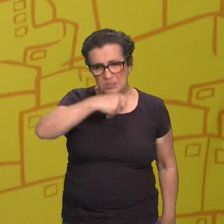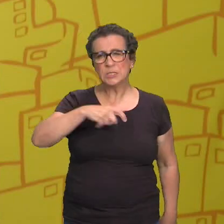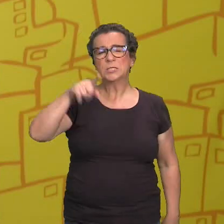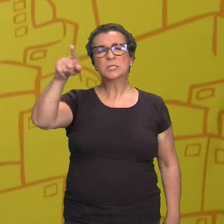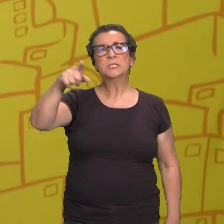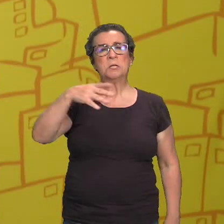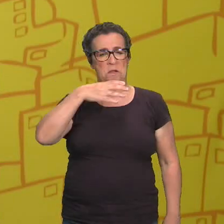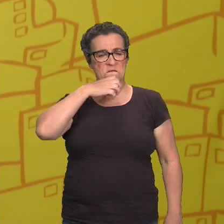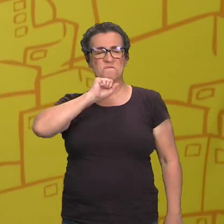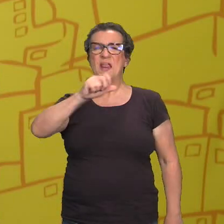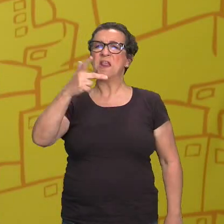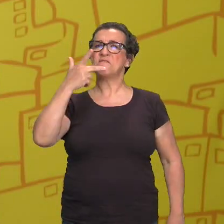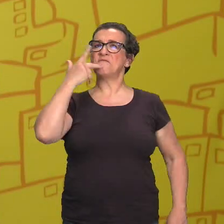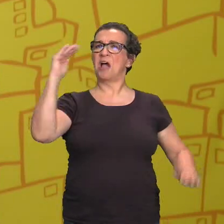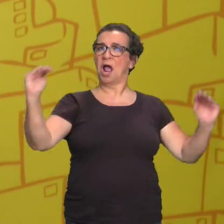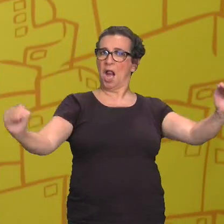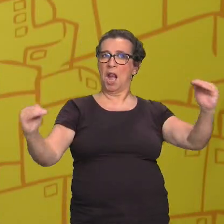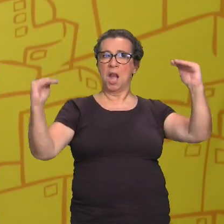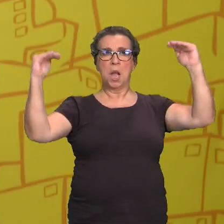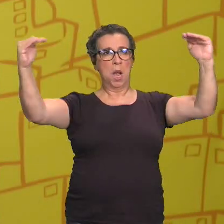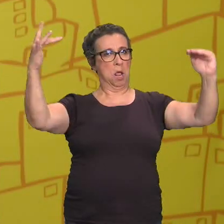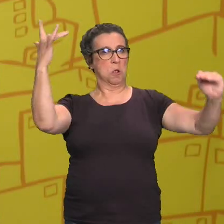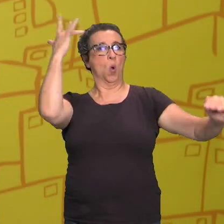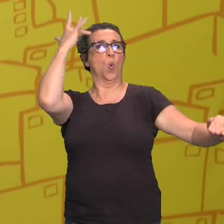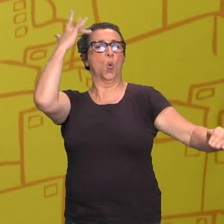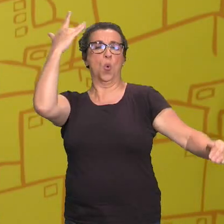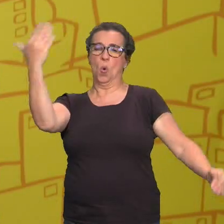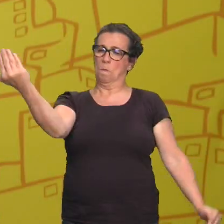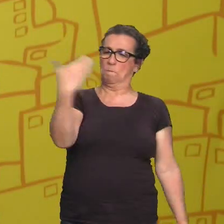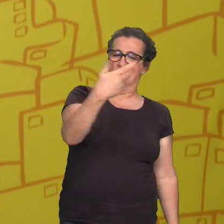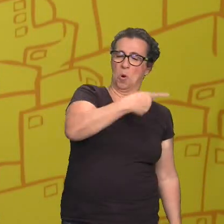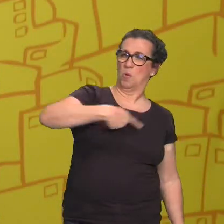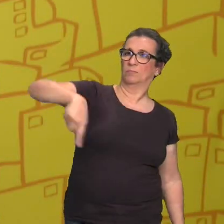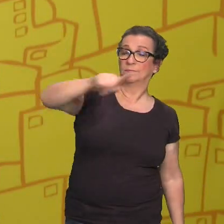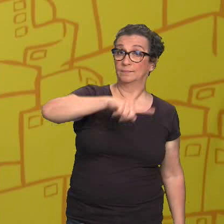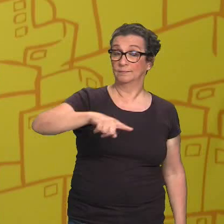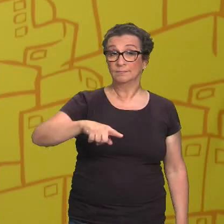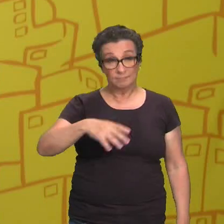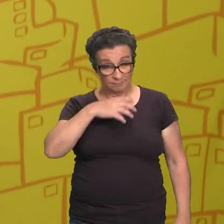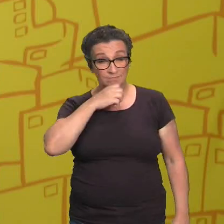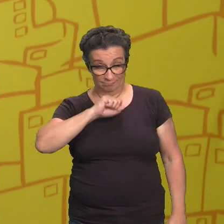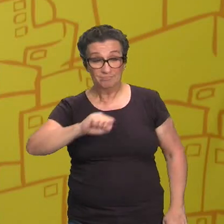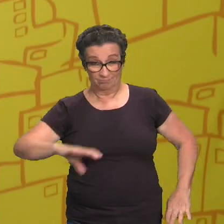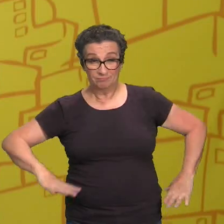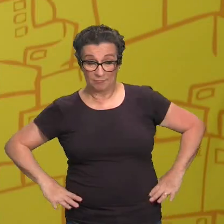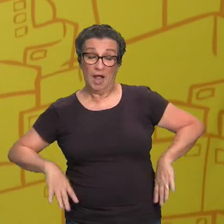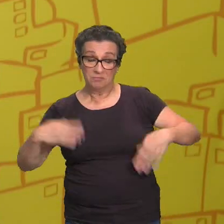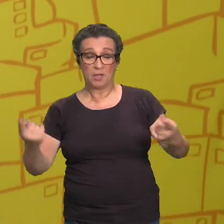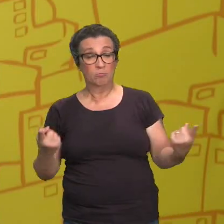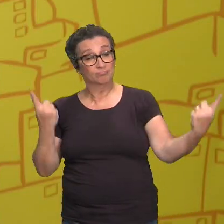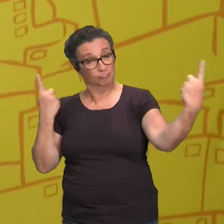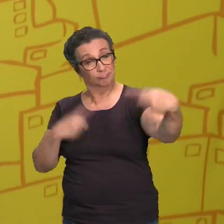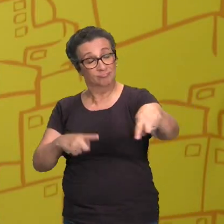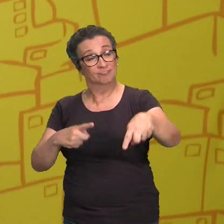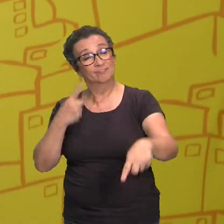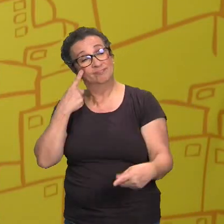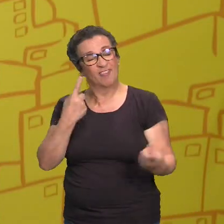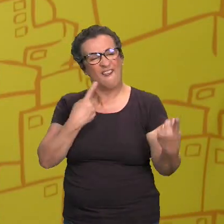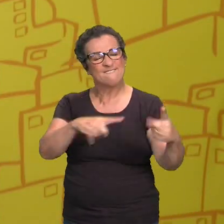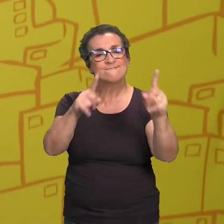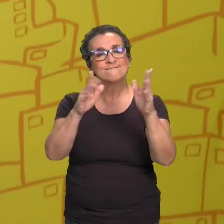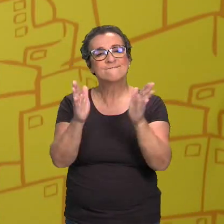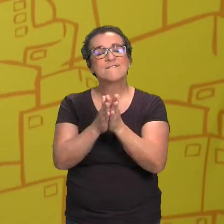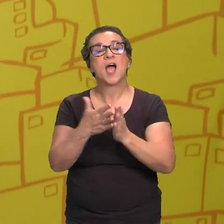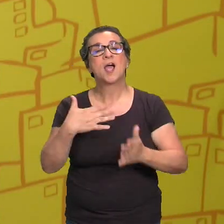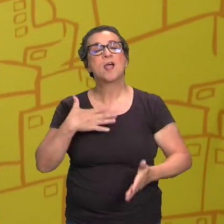Freire falava de um lugar de quem sabia mais do que eles. Freire, então, lança a ele um desafio. Eu